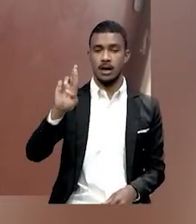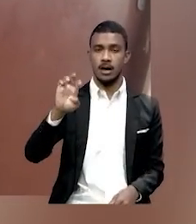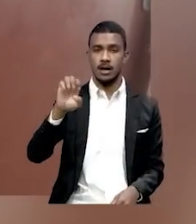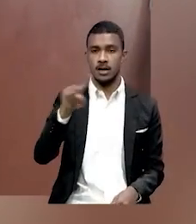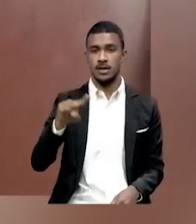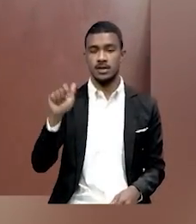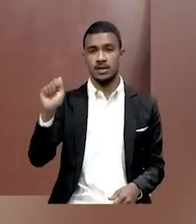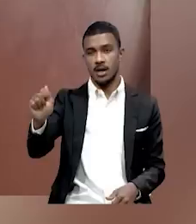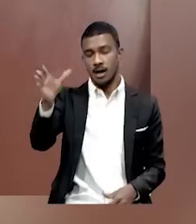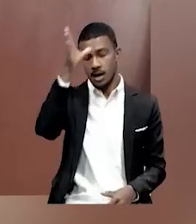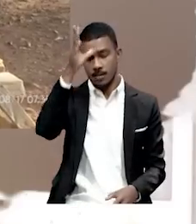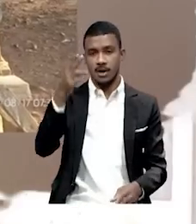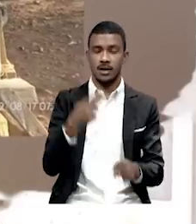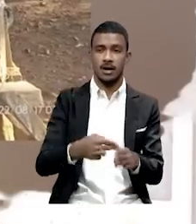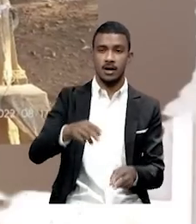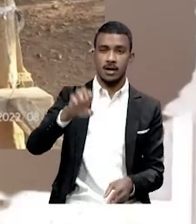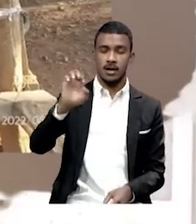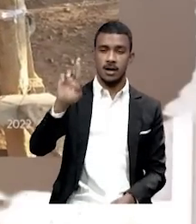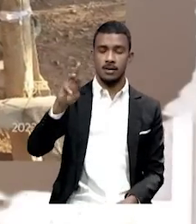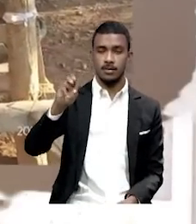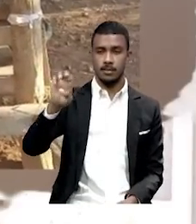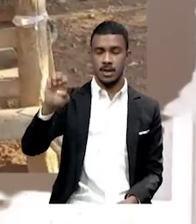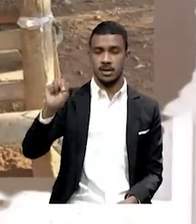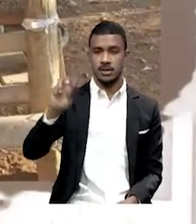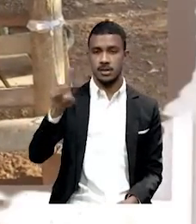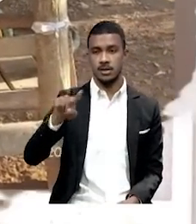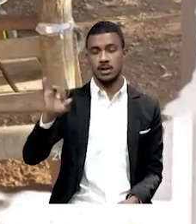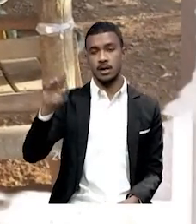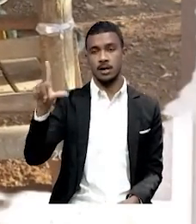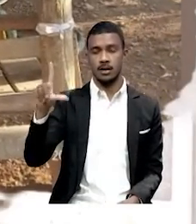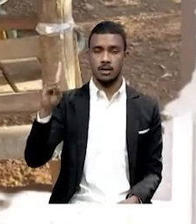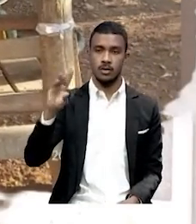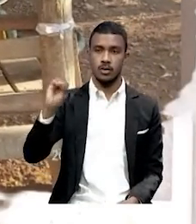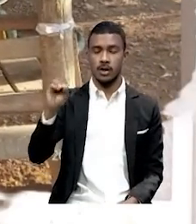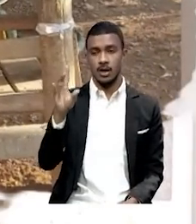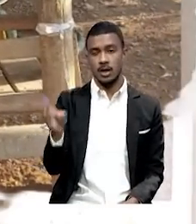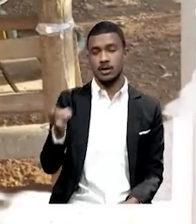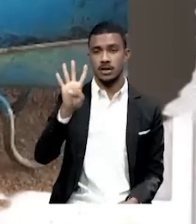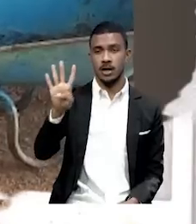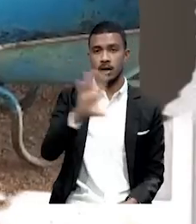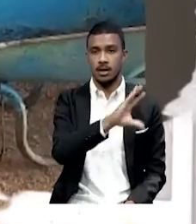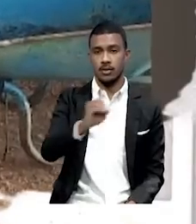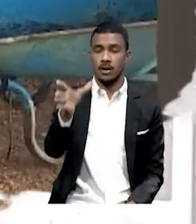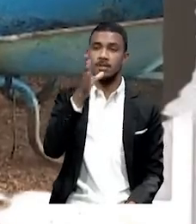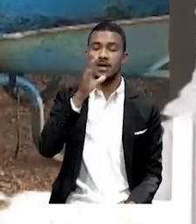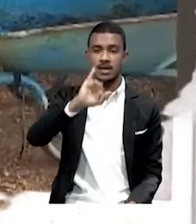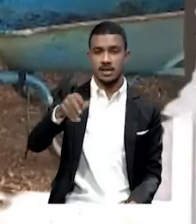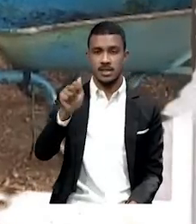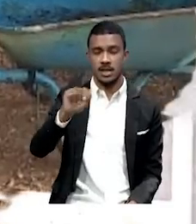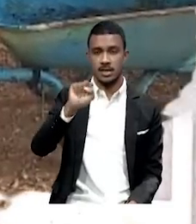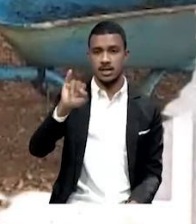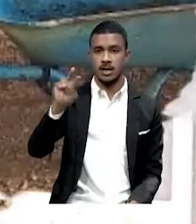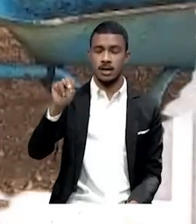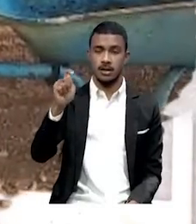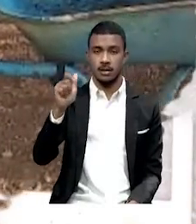aman Hermenezildo dos Santos, idade hitu nulu resin hat, no inan Jacinta Marta Guzmão, idade